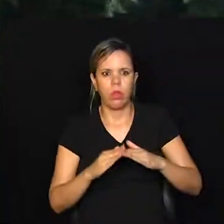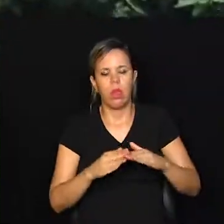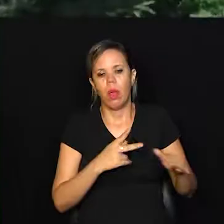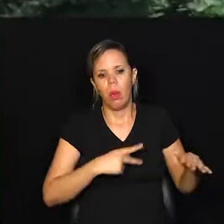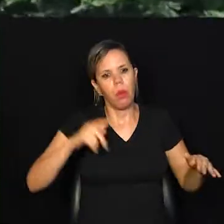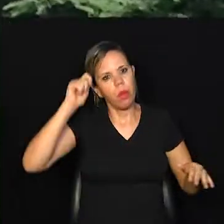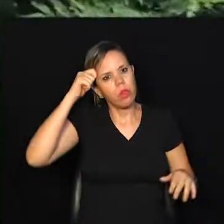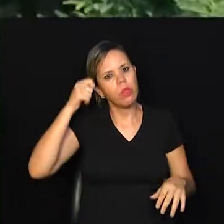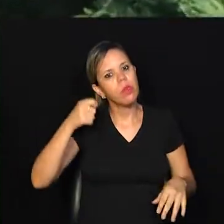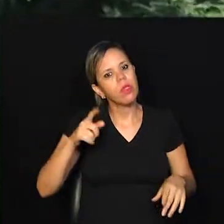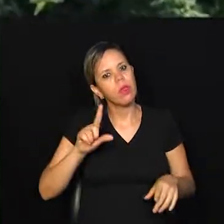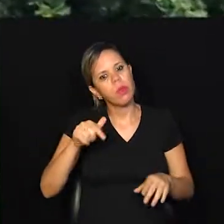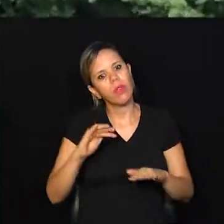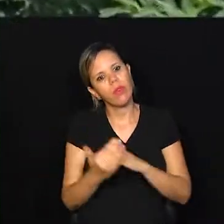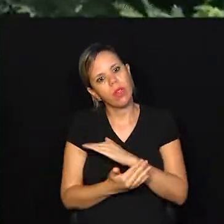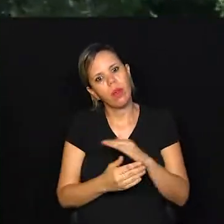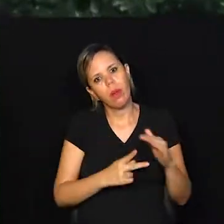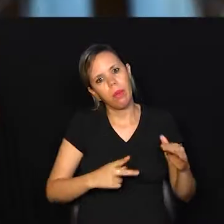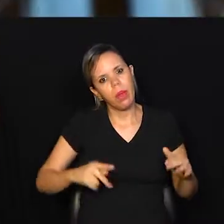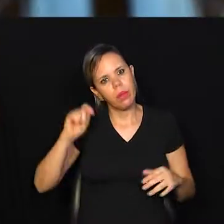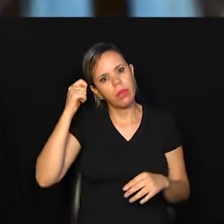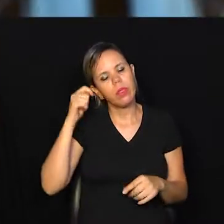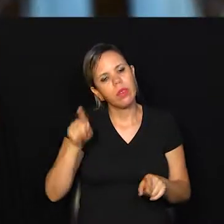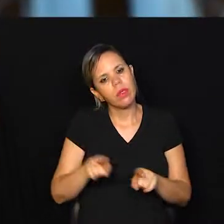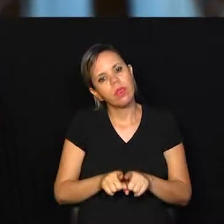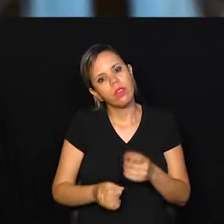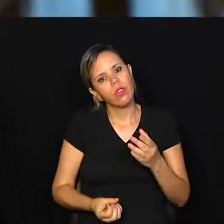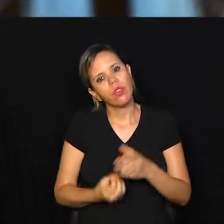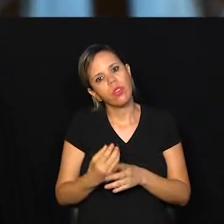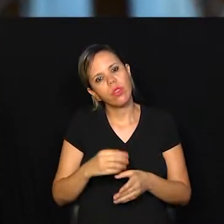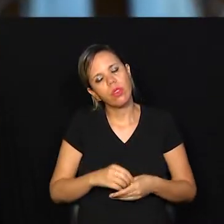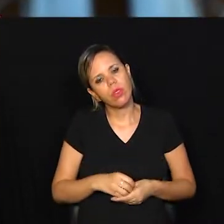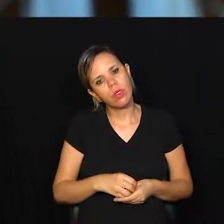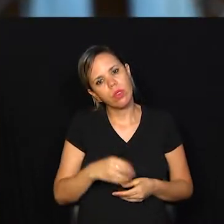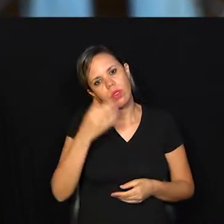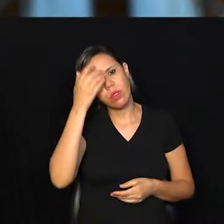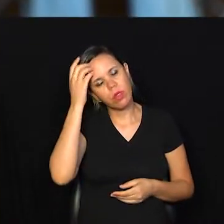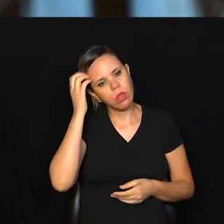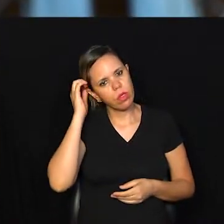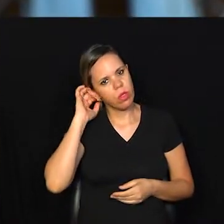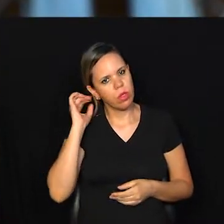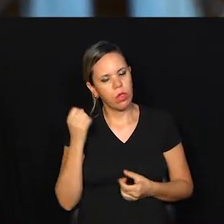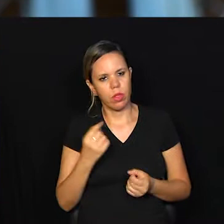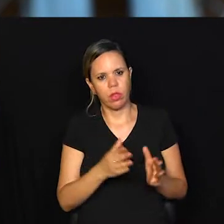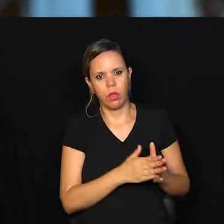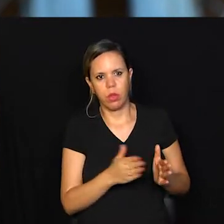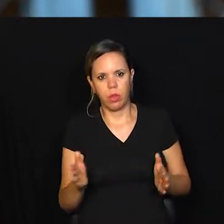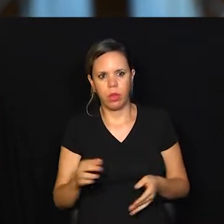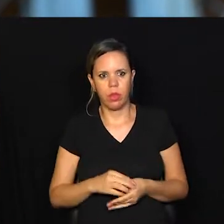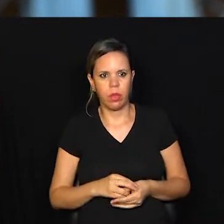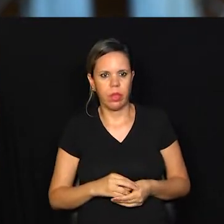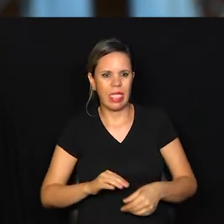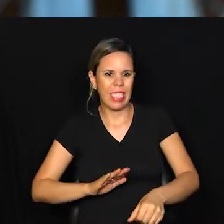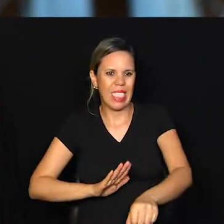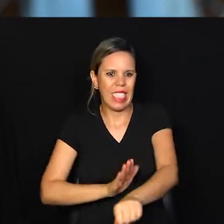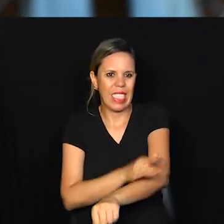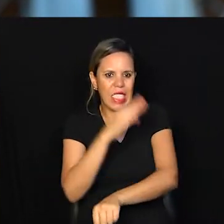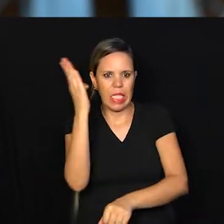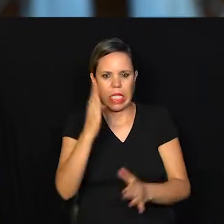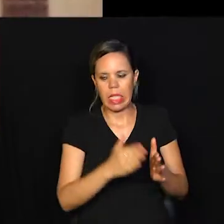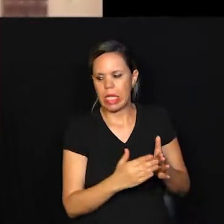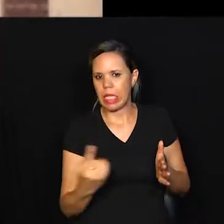de bairro do Morrinho vira bairro da Ponte Preta. Ponte Preta surgiu num dos períodos mais racistas do